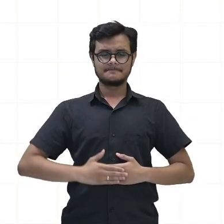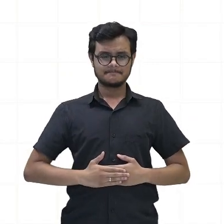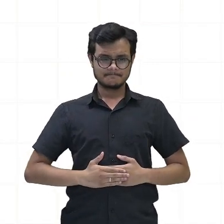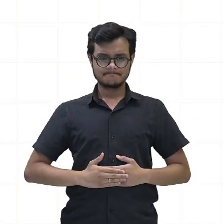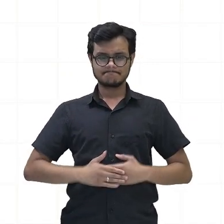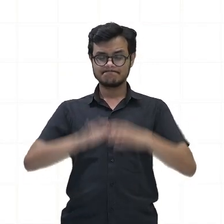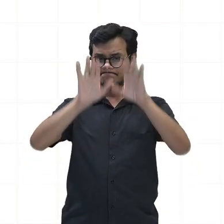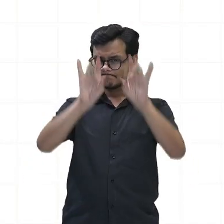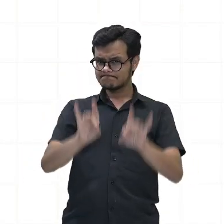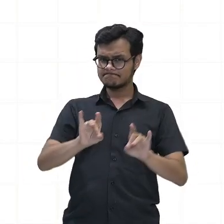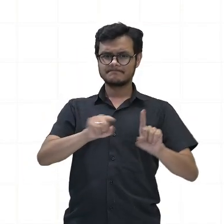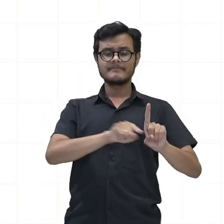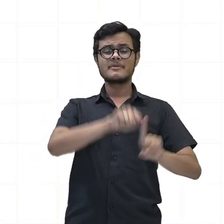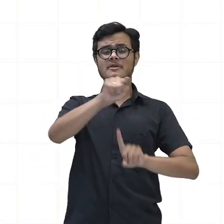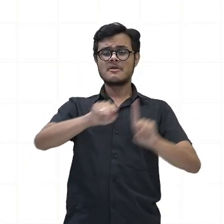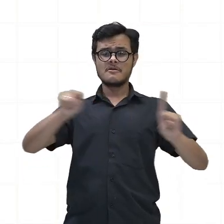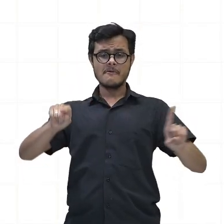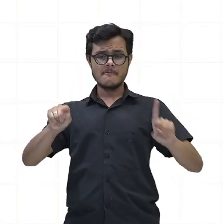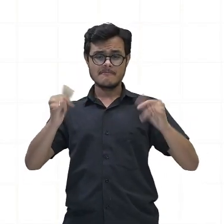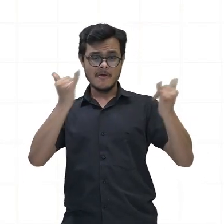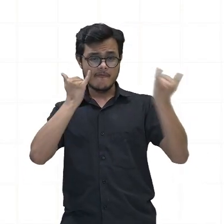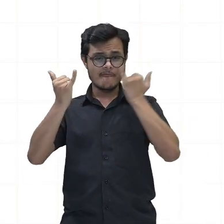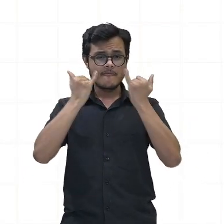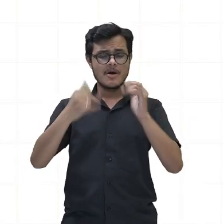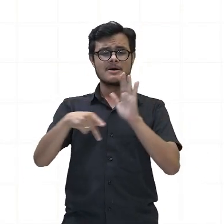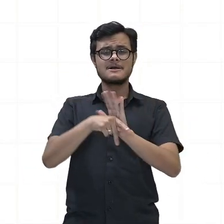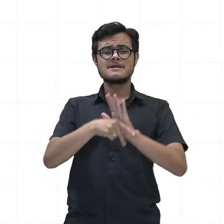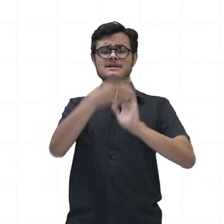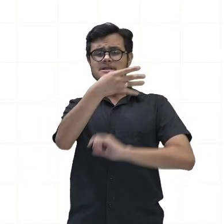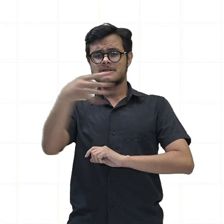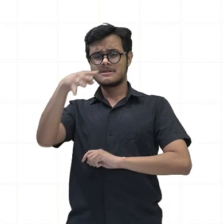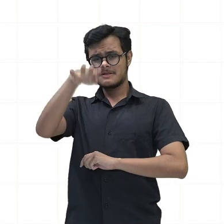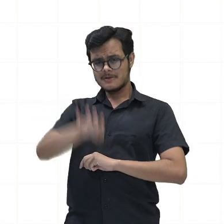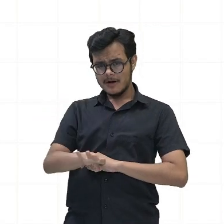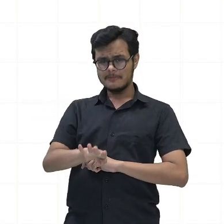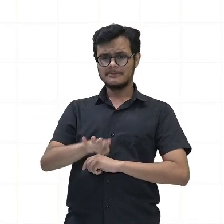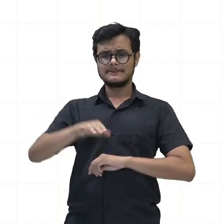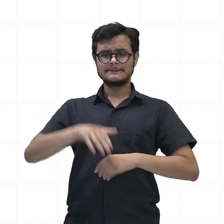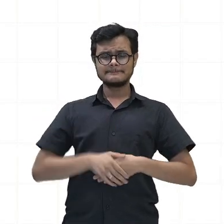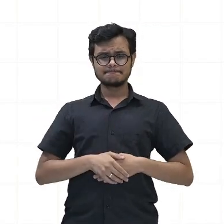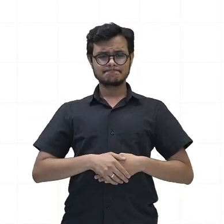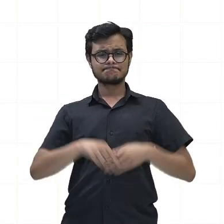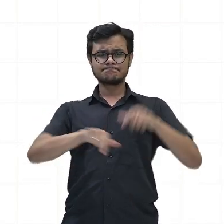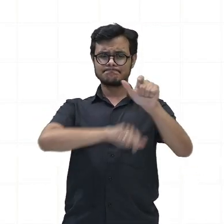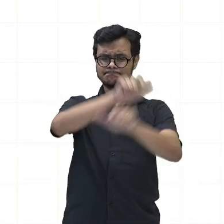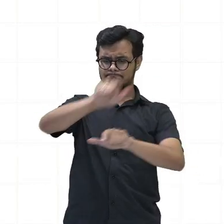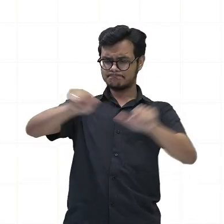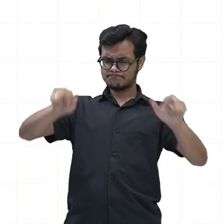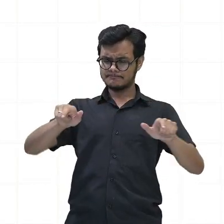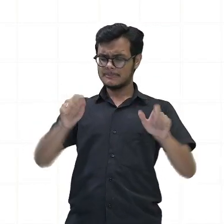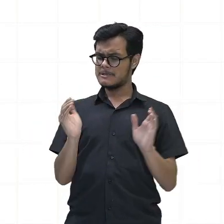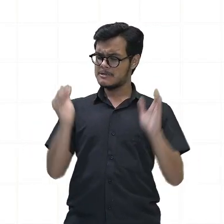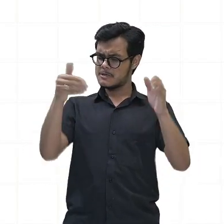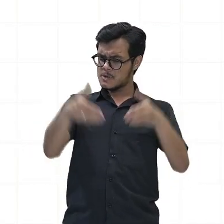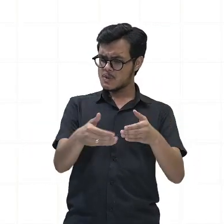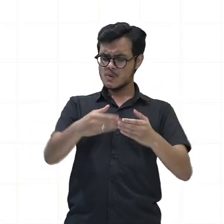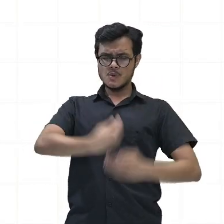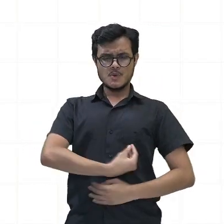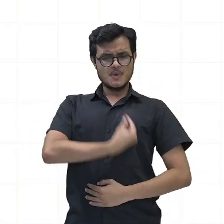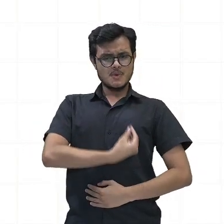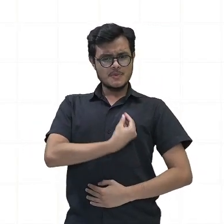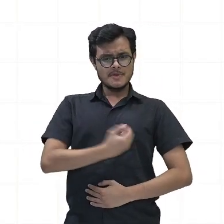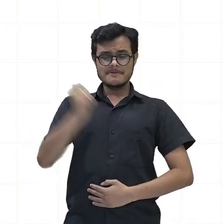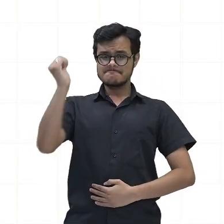Brasil. Detalhamento nós temos gráficos, tabelas e quadros, onde vamos verificar informações da